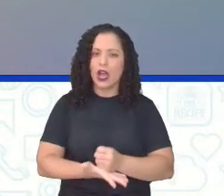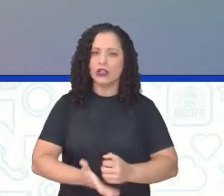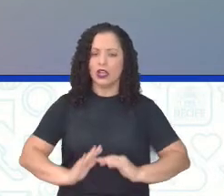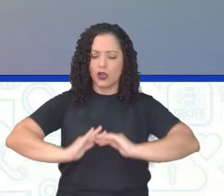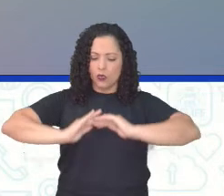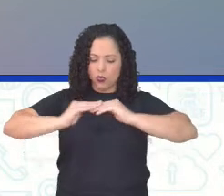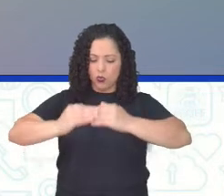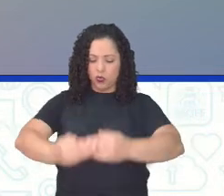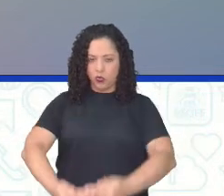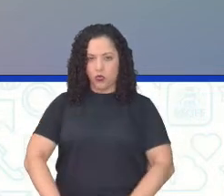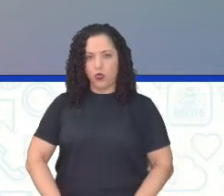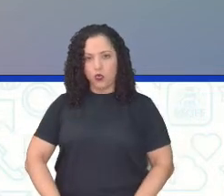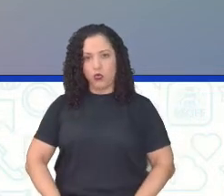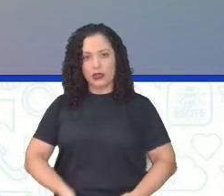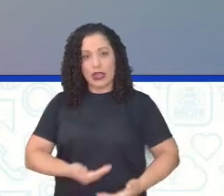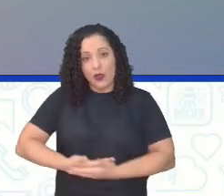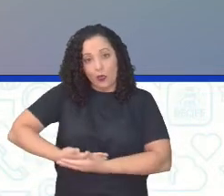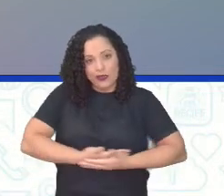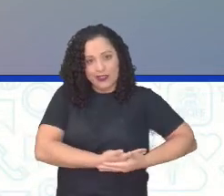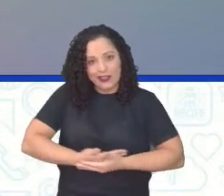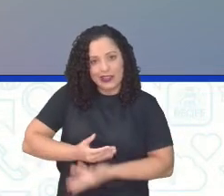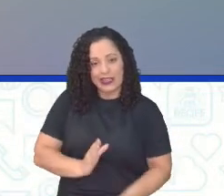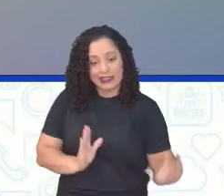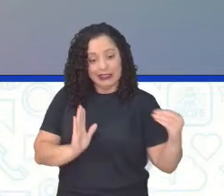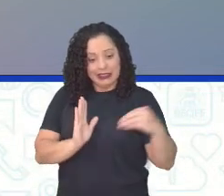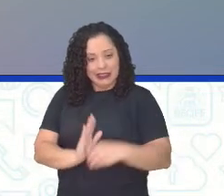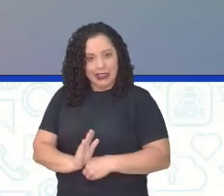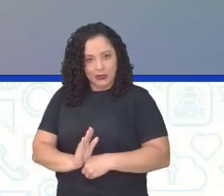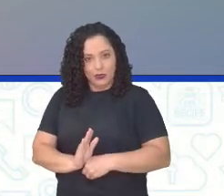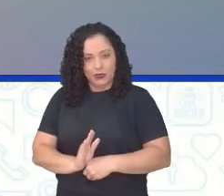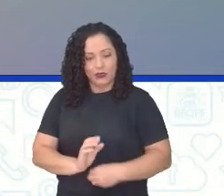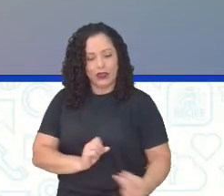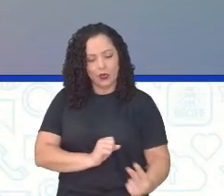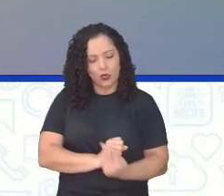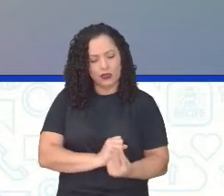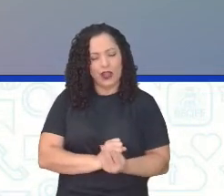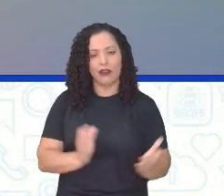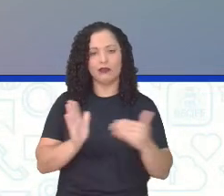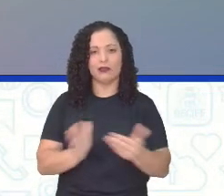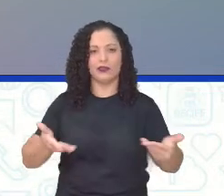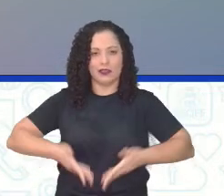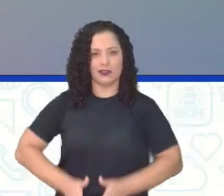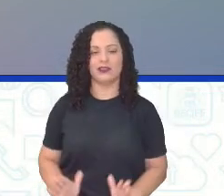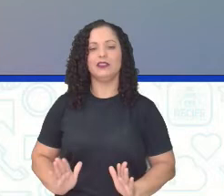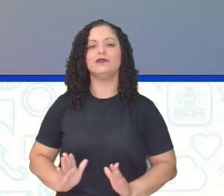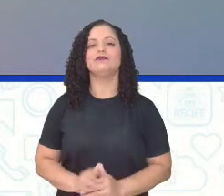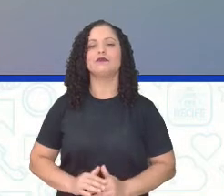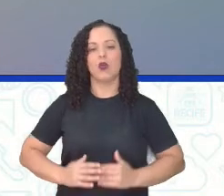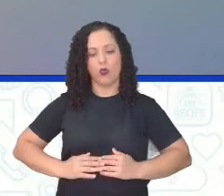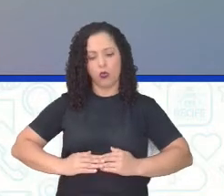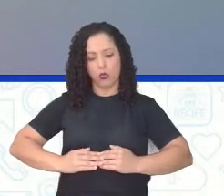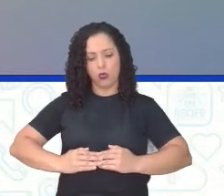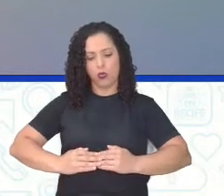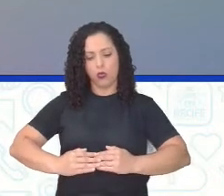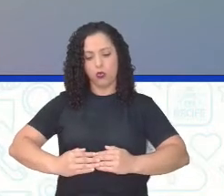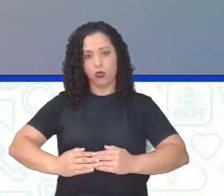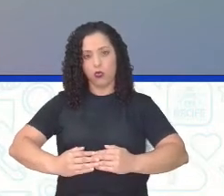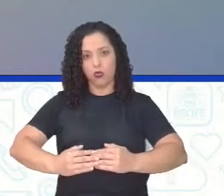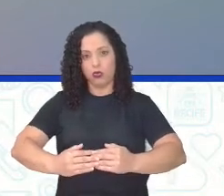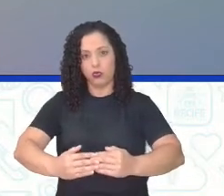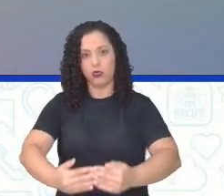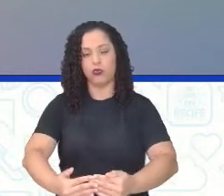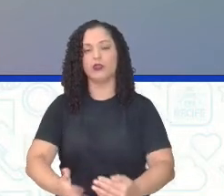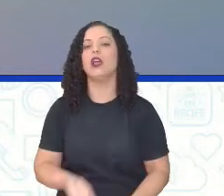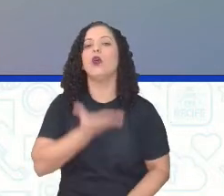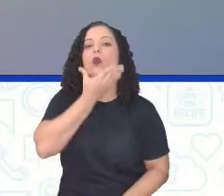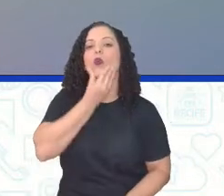nutrir esse ser que está em desenvolvimento até a hora do nascimento. Enquanto que o reprodutor masculino